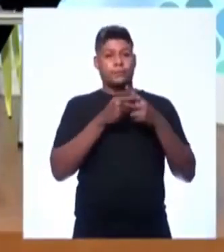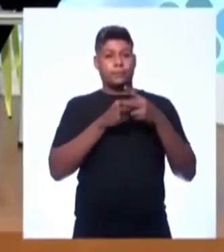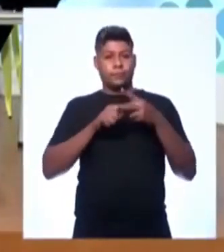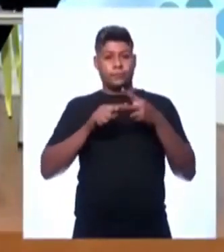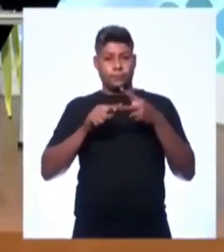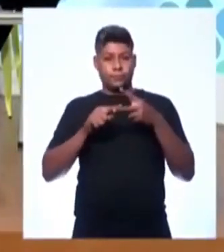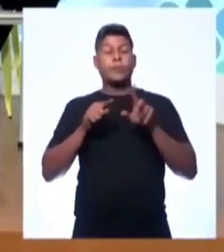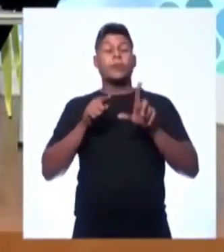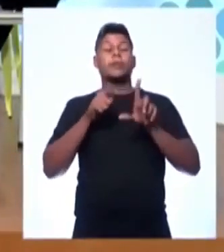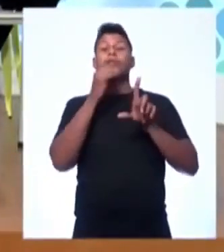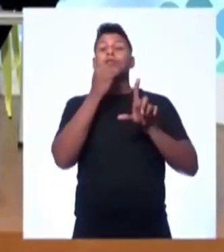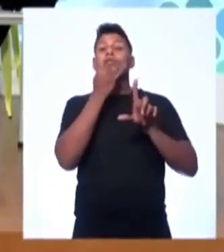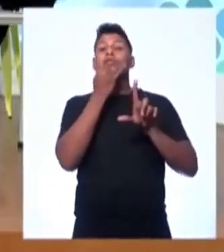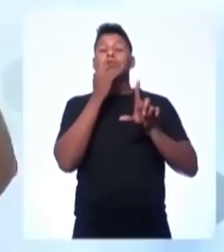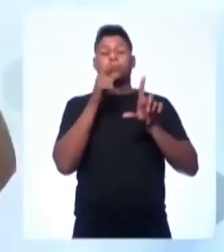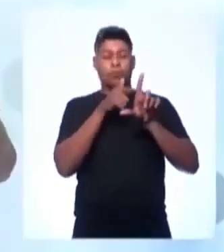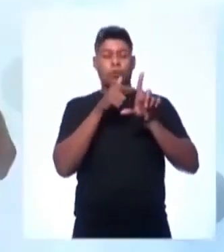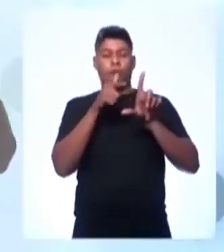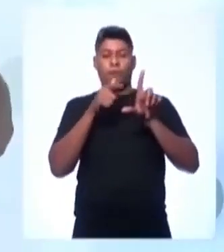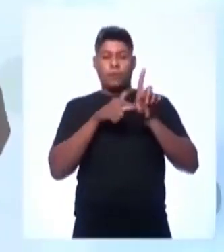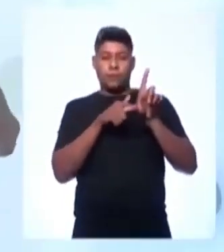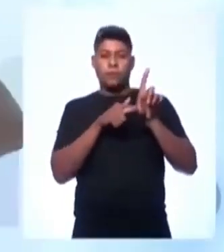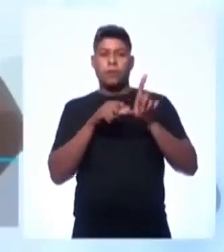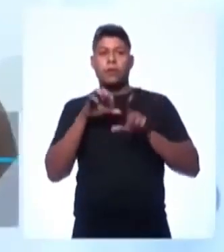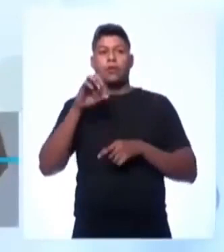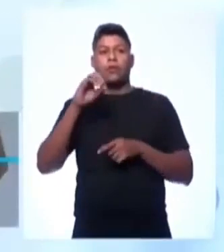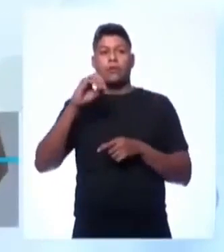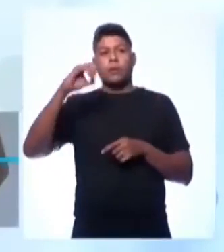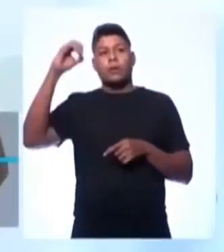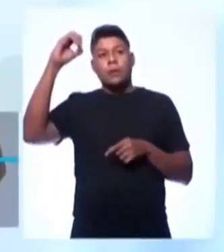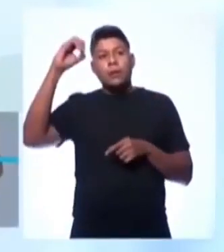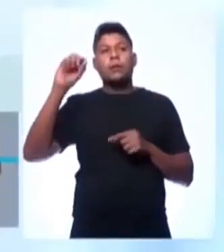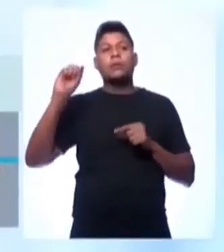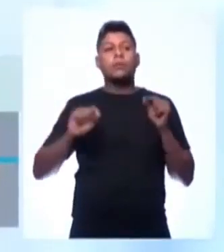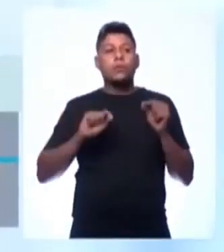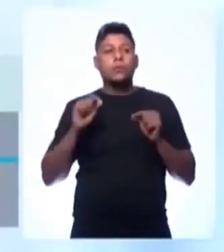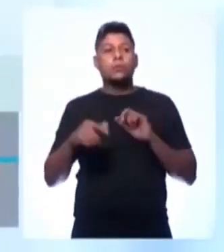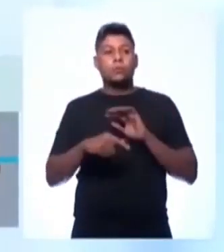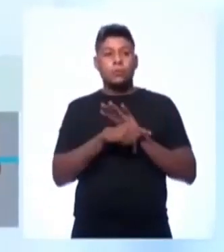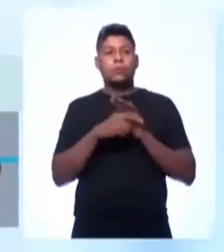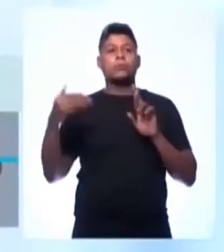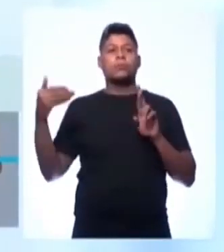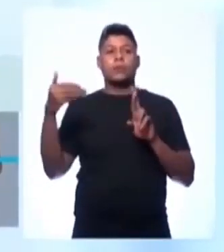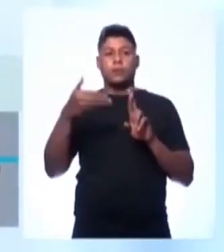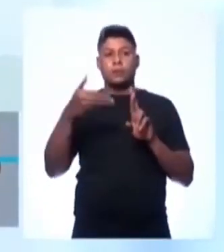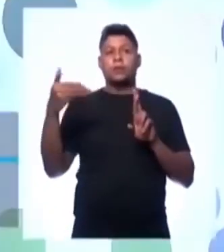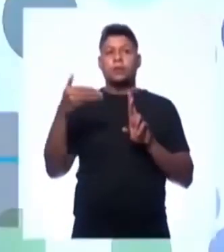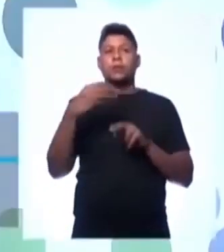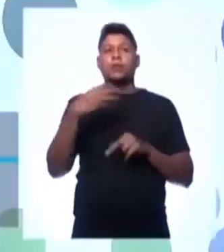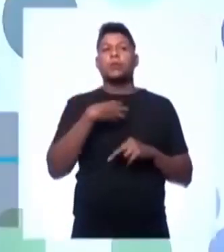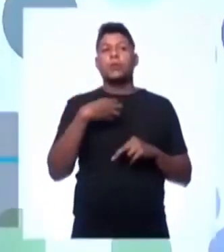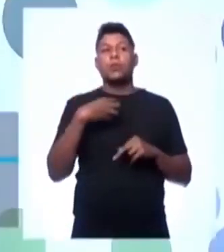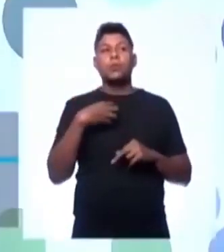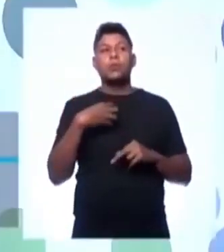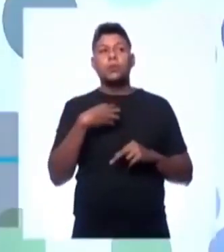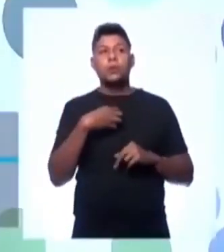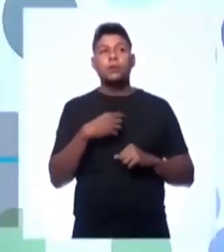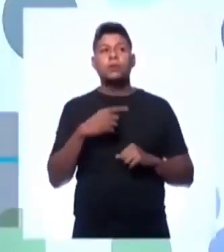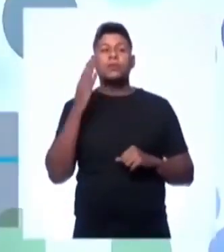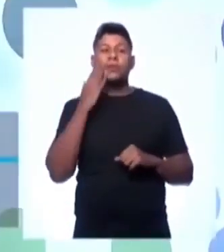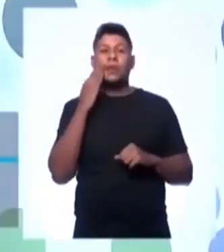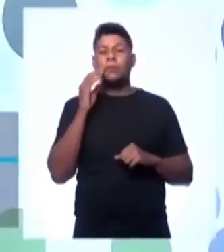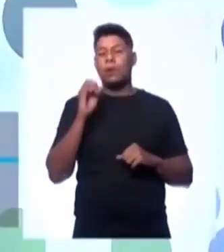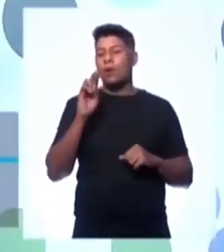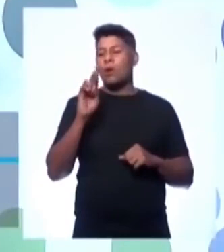Fábio? Isso, obrigado, Giba. Ângulo de 90 graus, isso é uma relação aí a esse referencial, né? Nesse contexto aqui, Bacana. perpendicular,